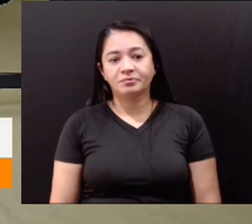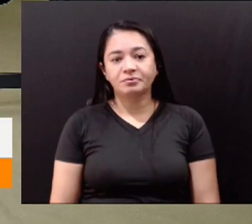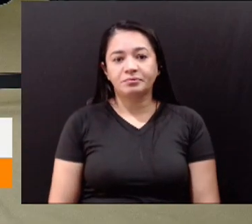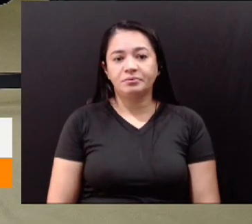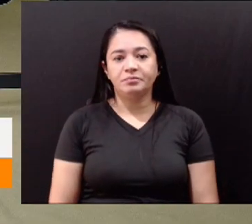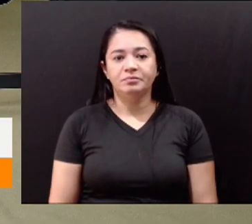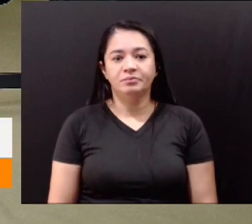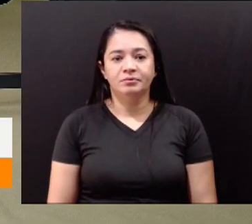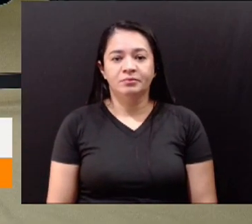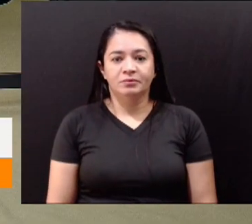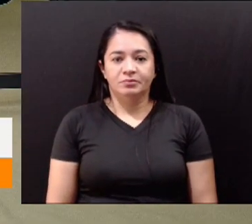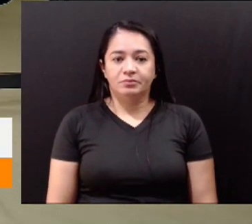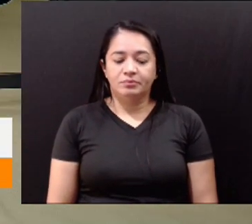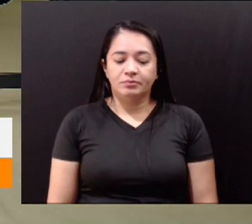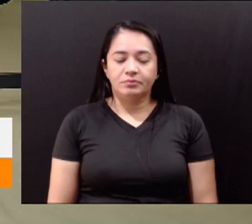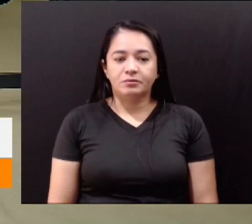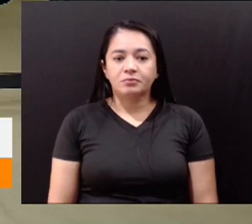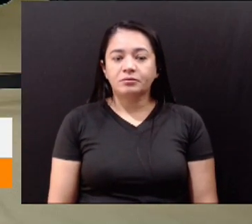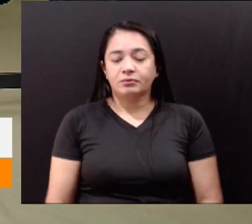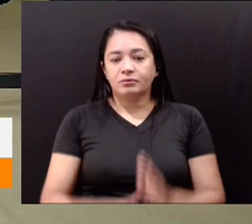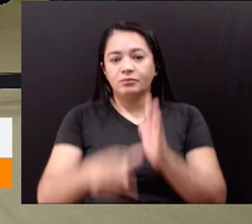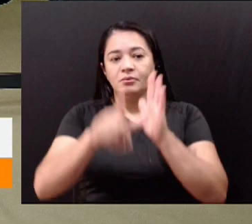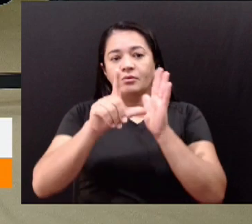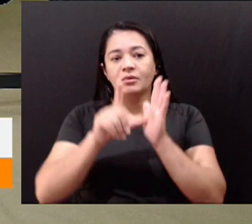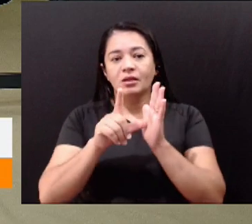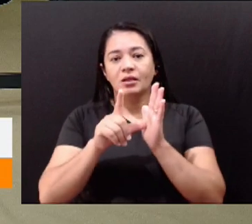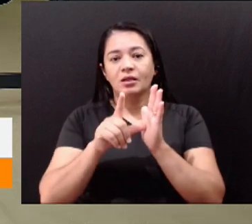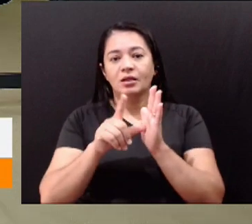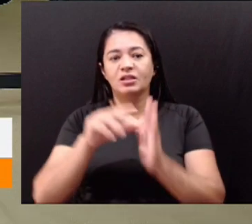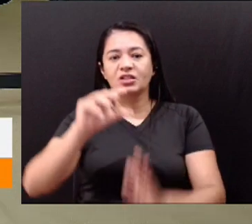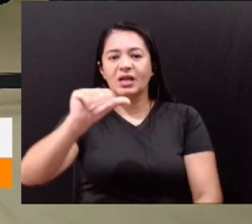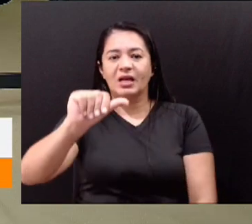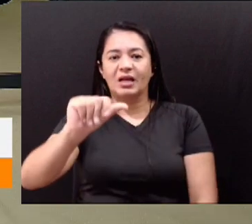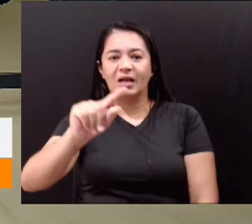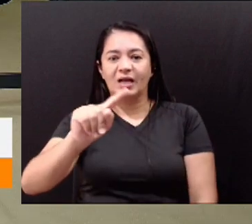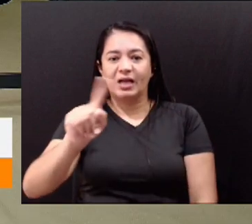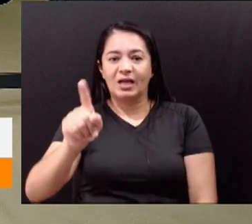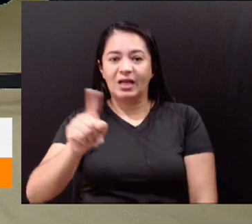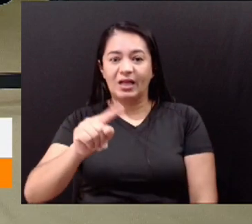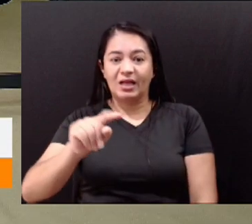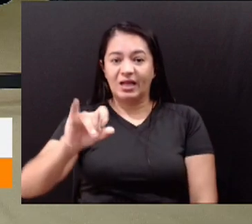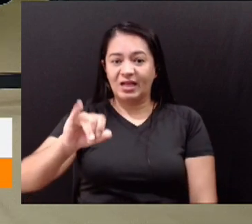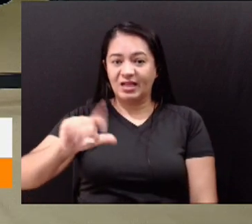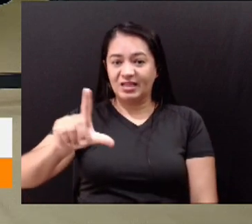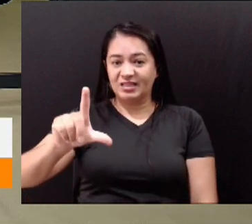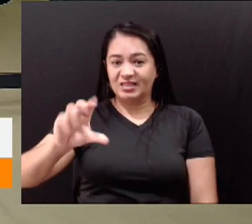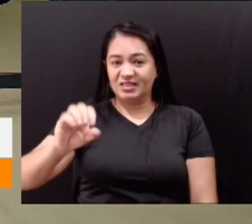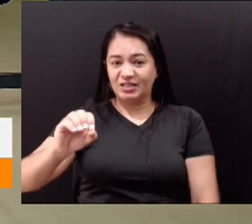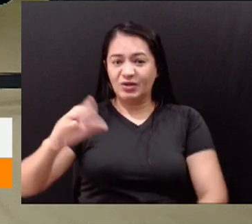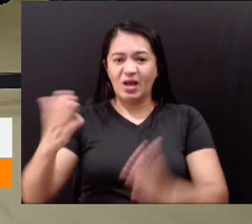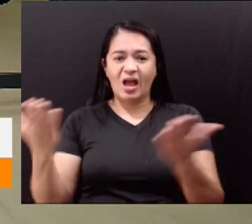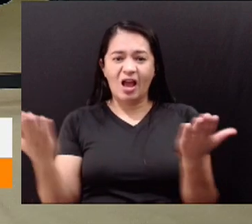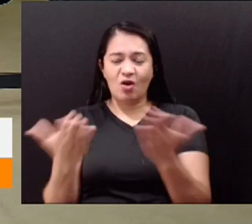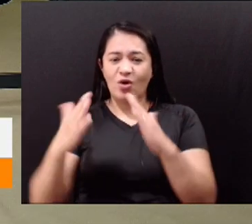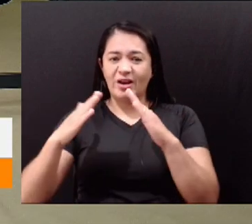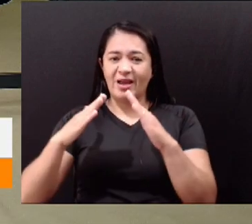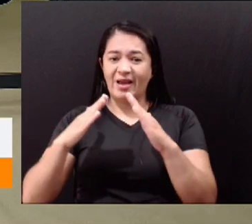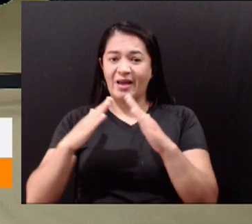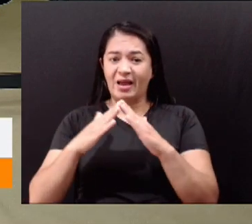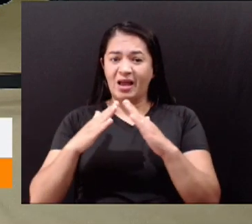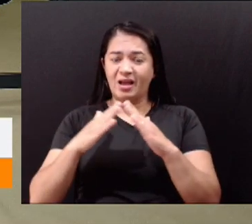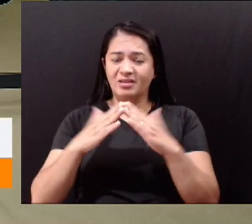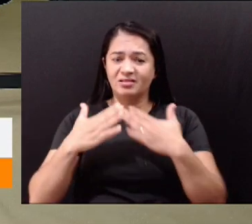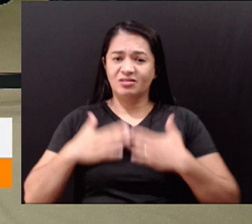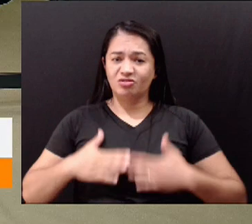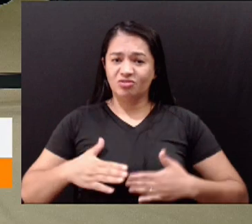antes tínhamos a palavra asilo, né, aí agora a gente fala casa de repouso, e a casa de